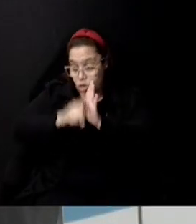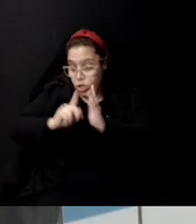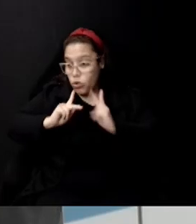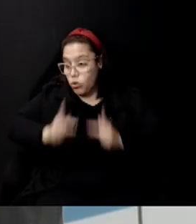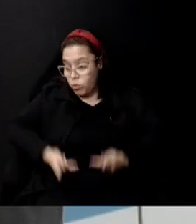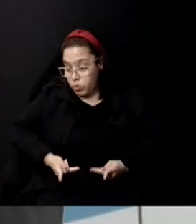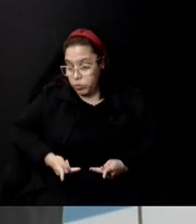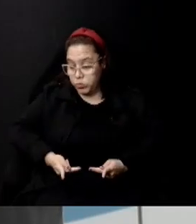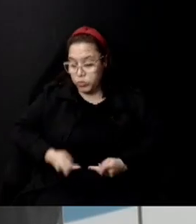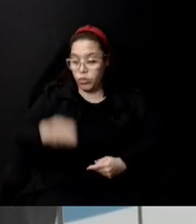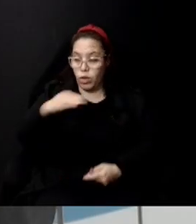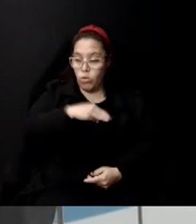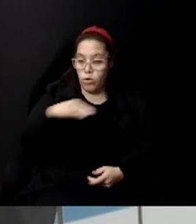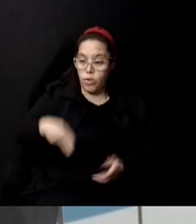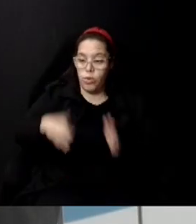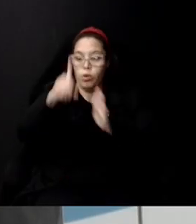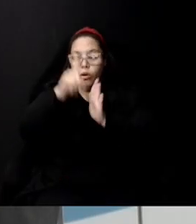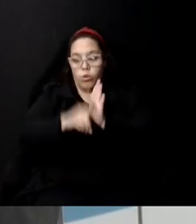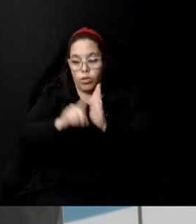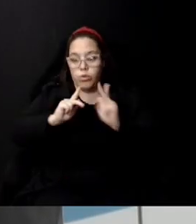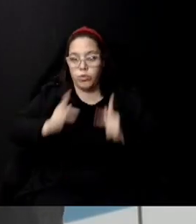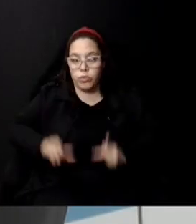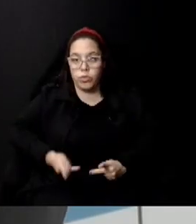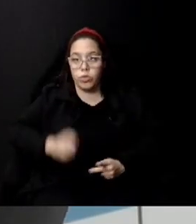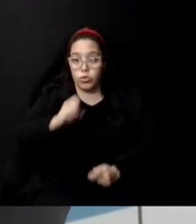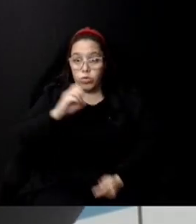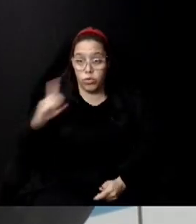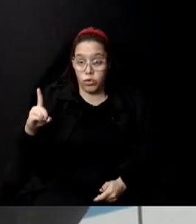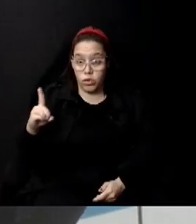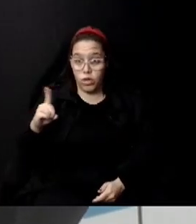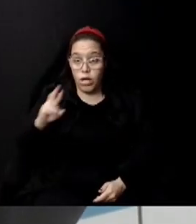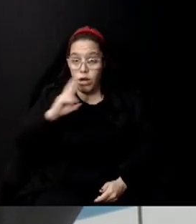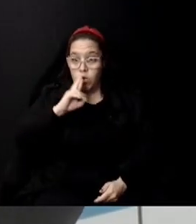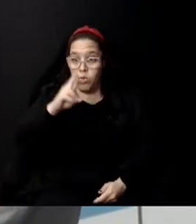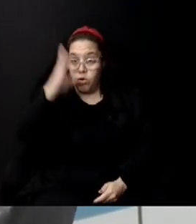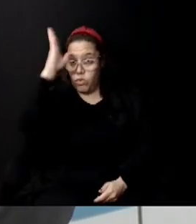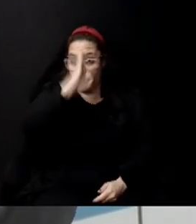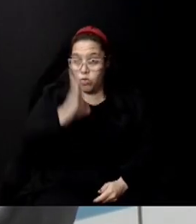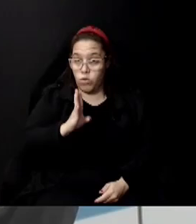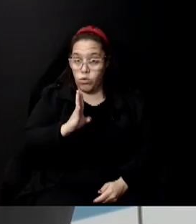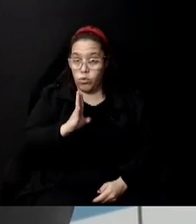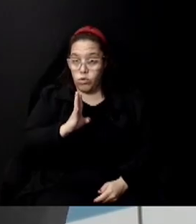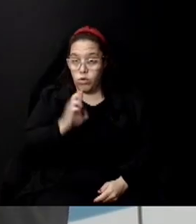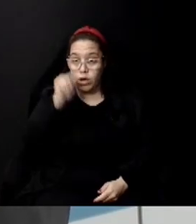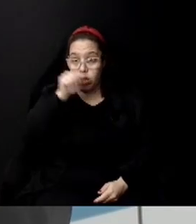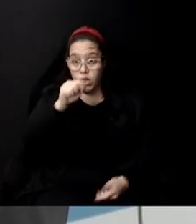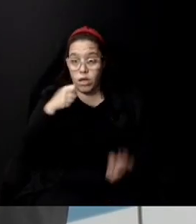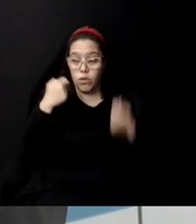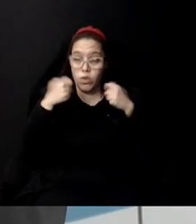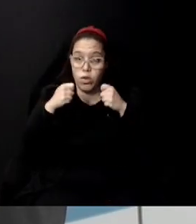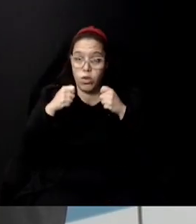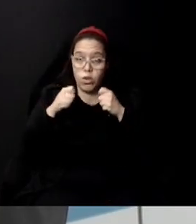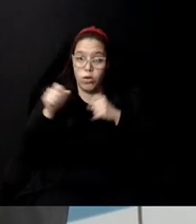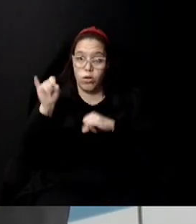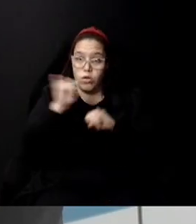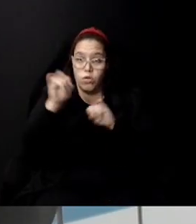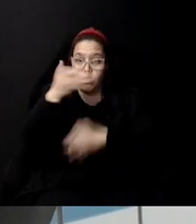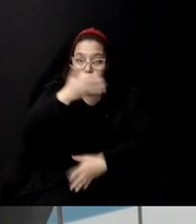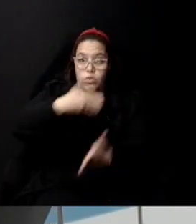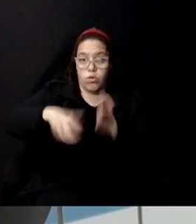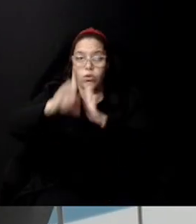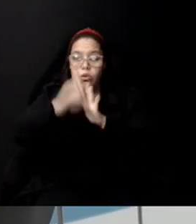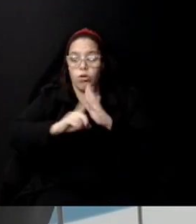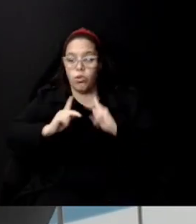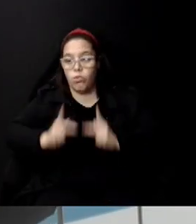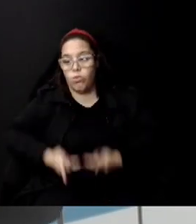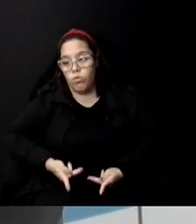Humanos é o que vai coordenar a resposta do Brasil a essas demandas internacionais no campo dos direitos humanos. Então,